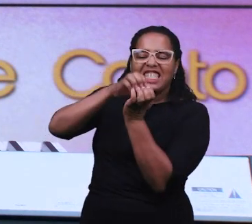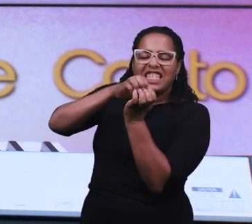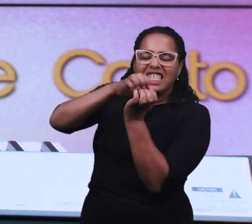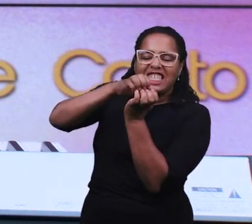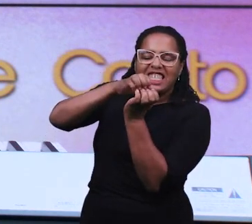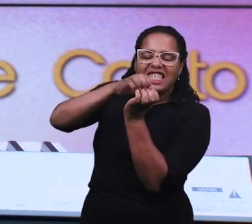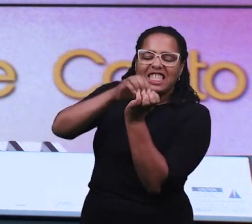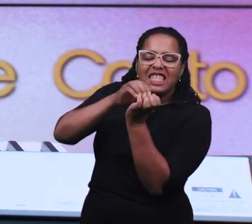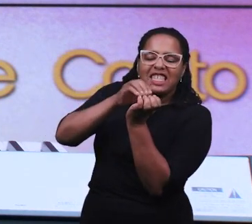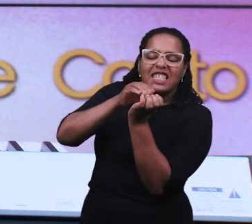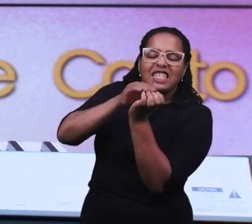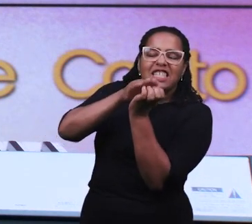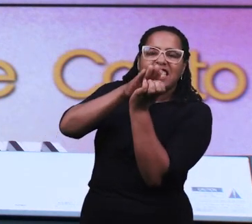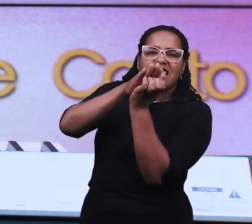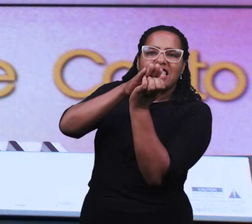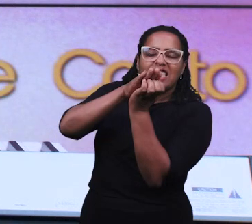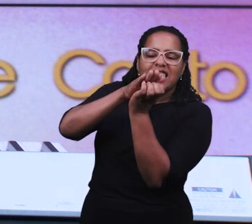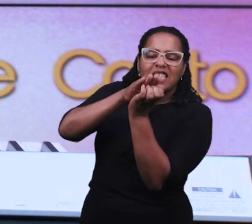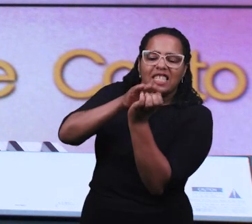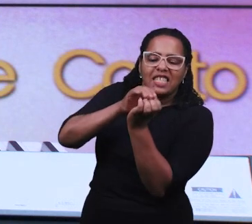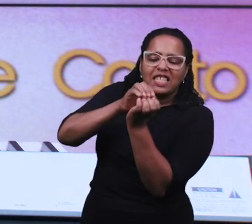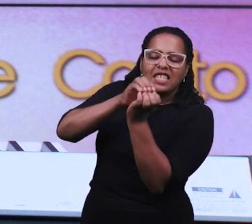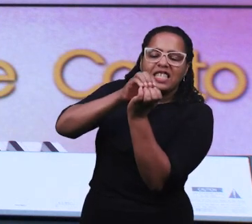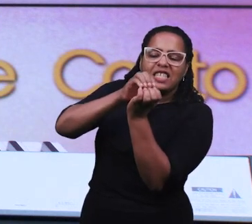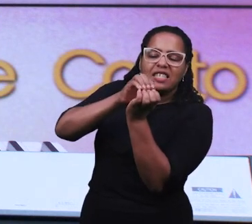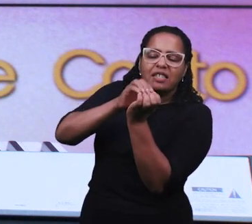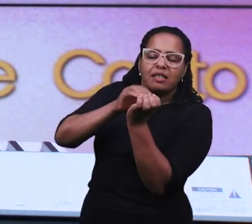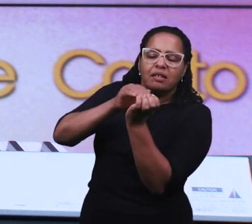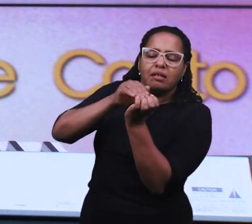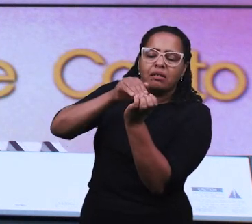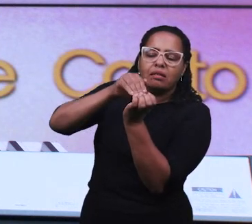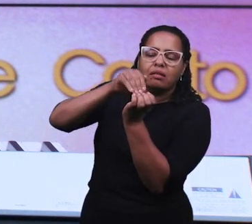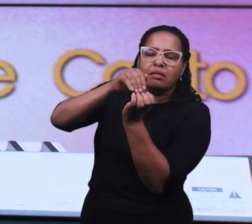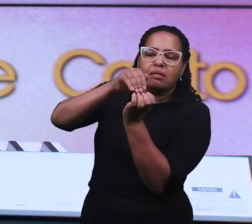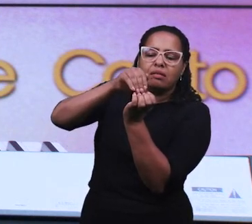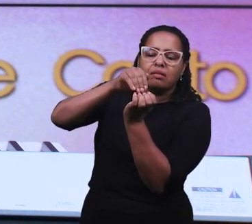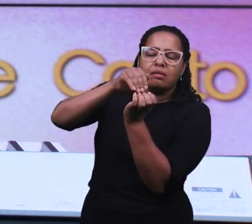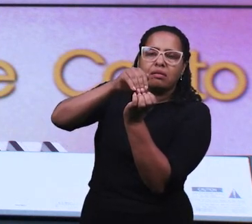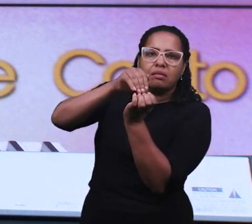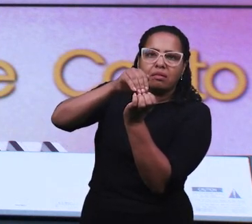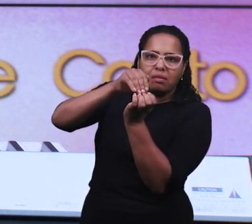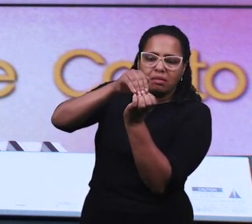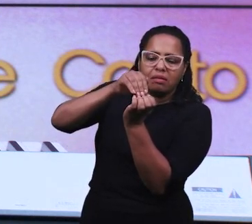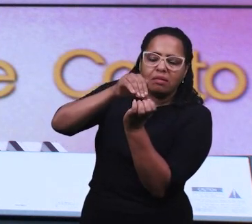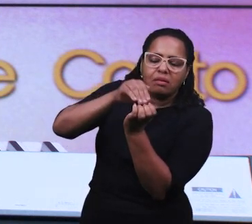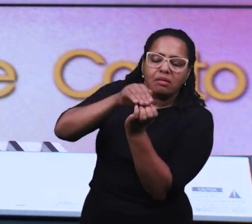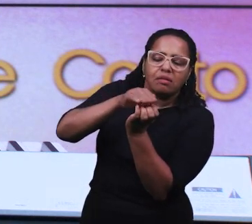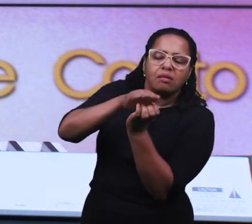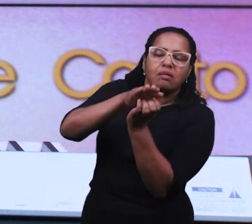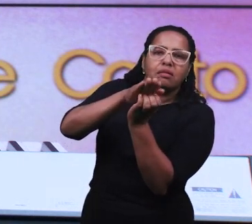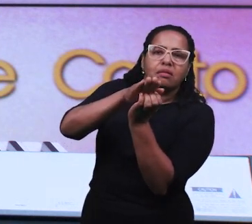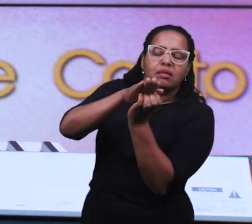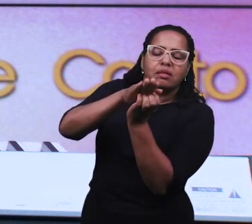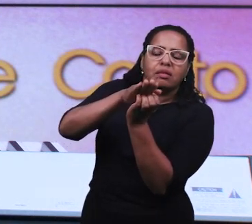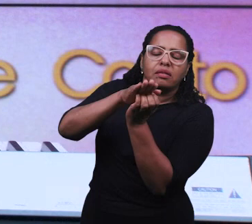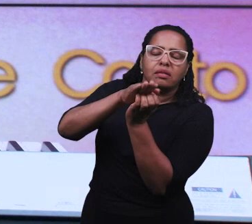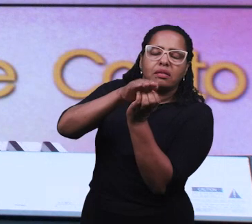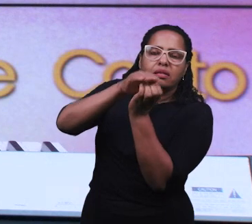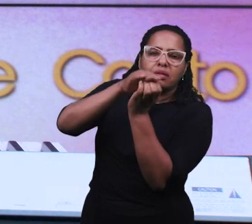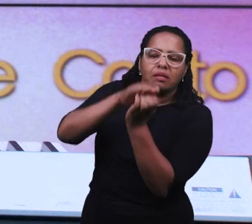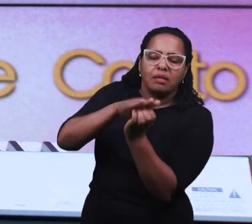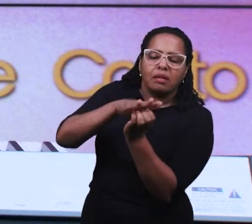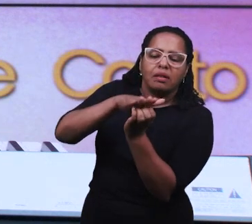se a língua nas laterais está mais afastada ou se ela está mais direcionada para frente, se ela